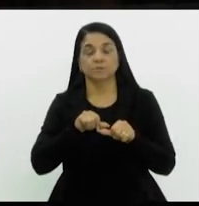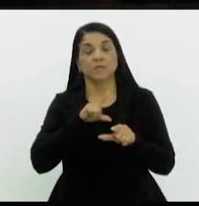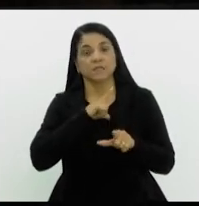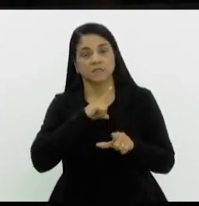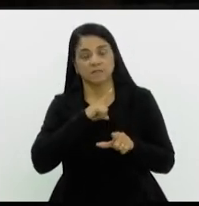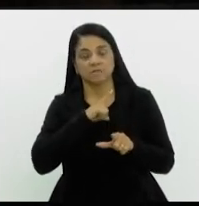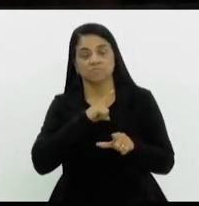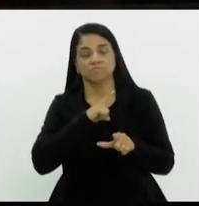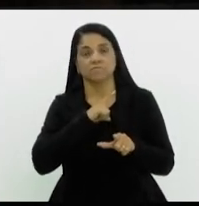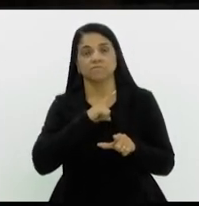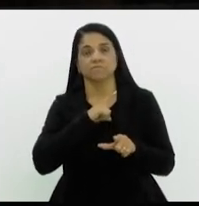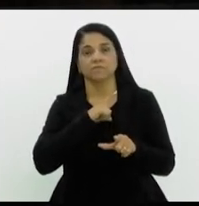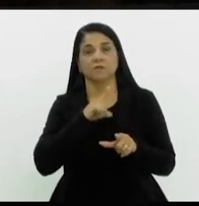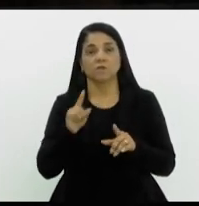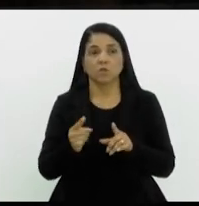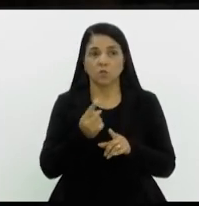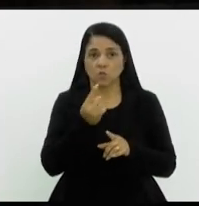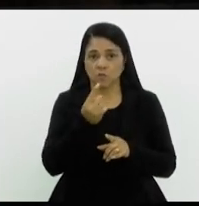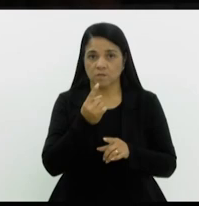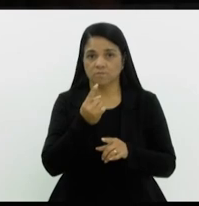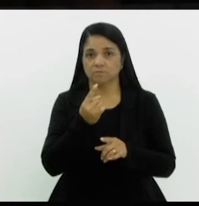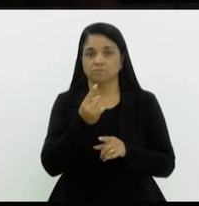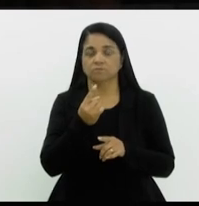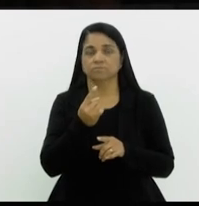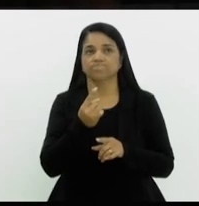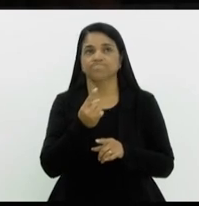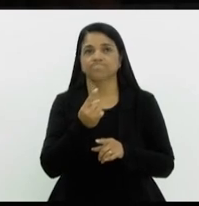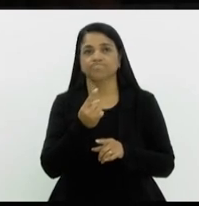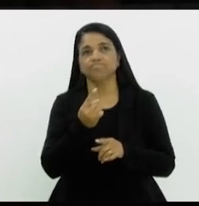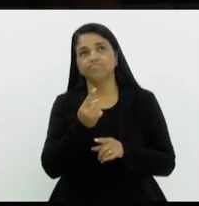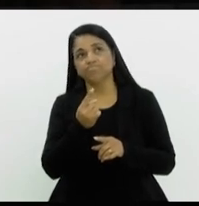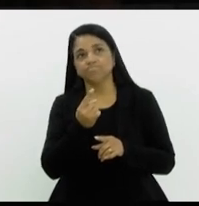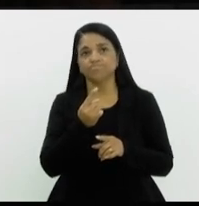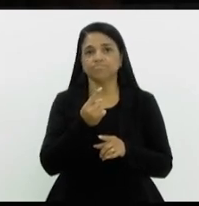uma delas seria a